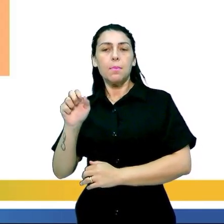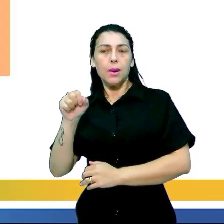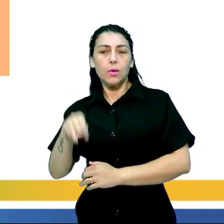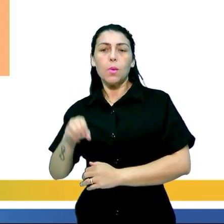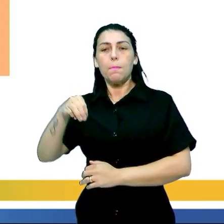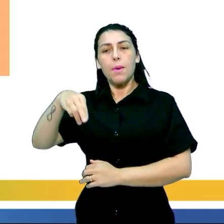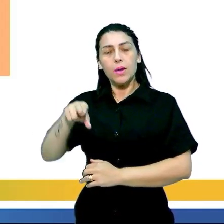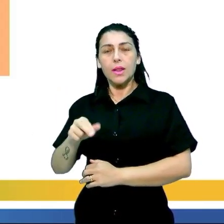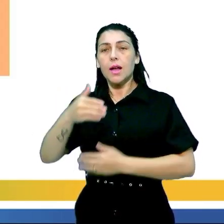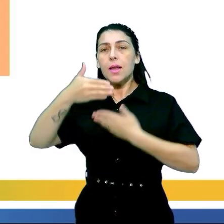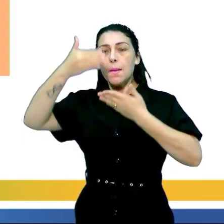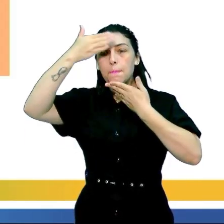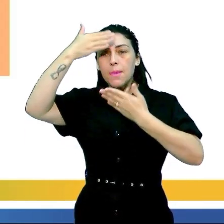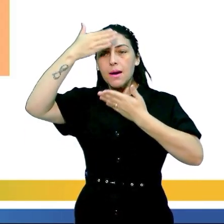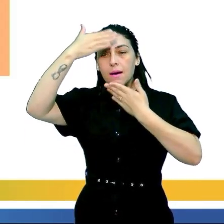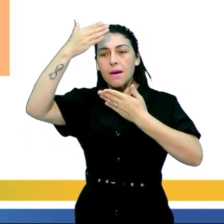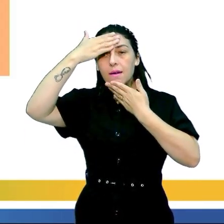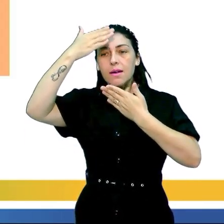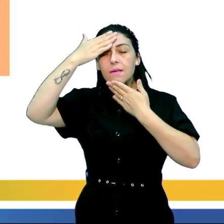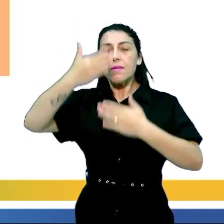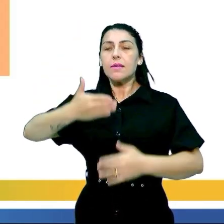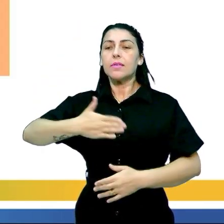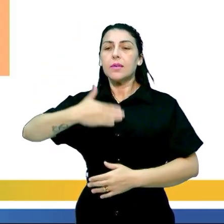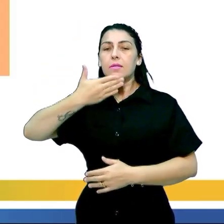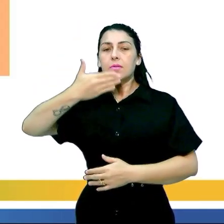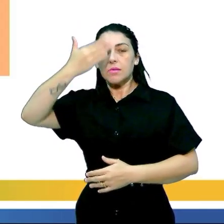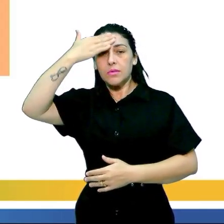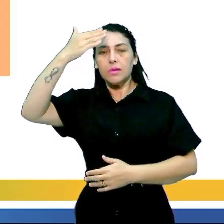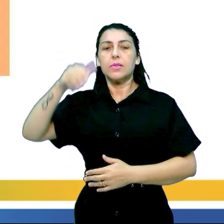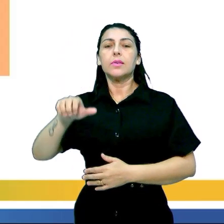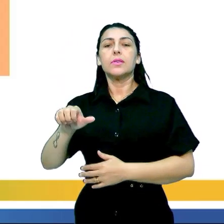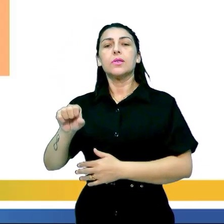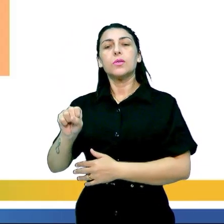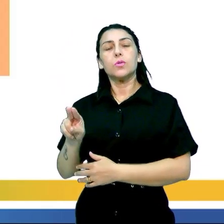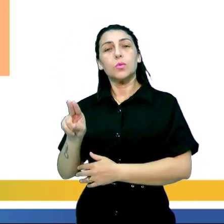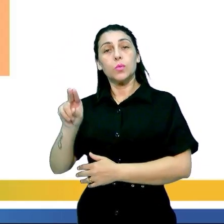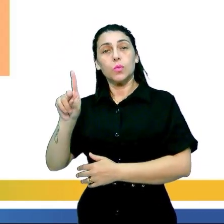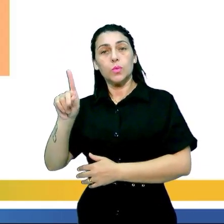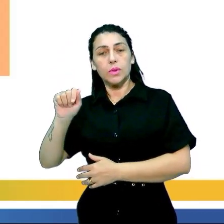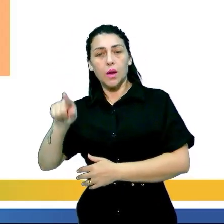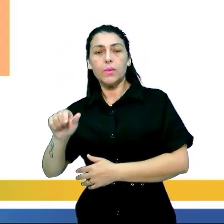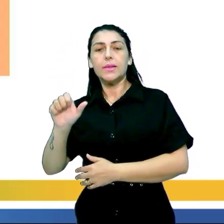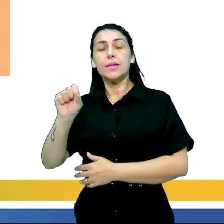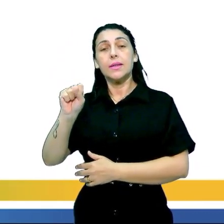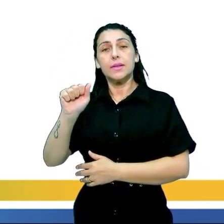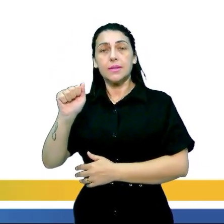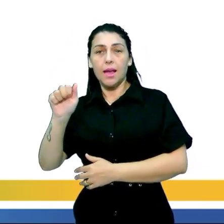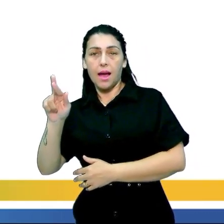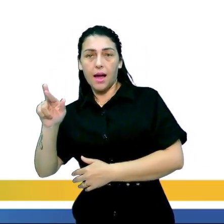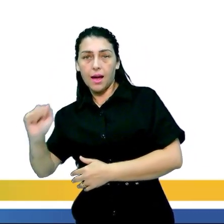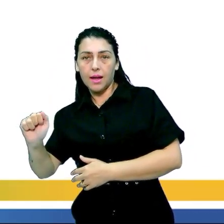Mauritânia, Marrocos, Arábia Saudita, Sudão e também Saara Ocidental.